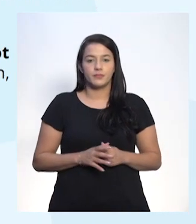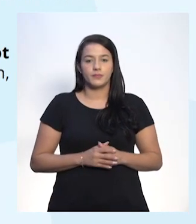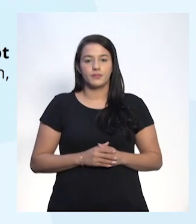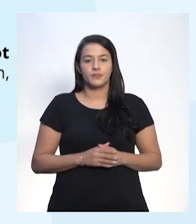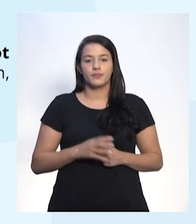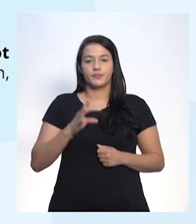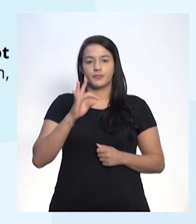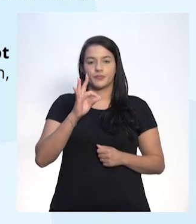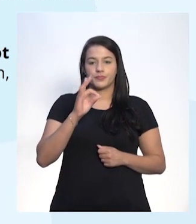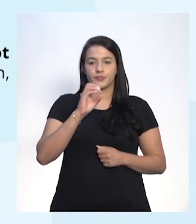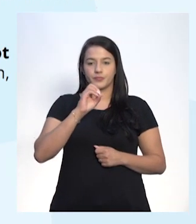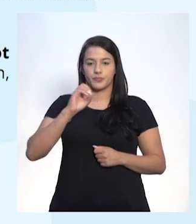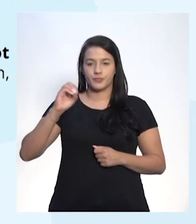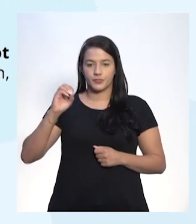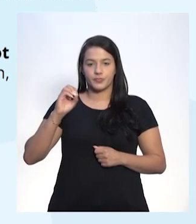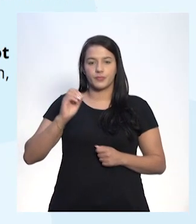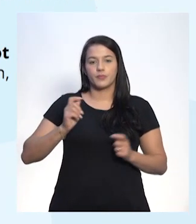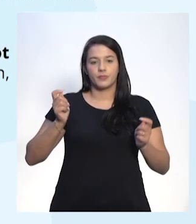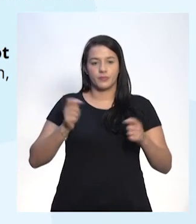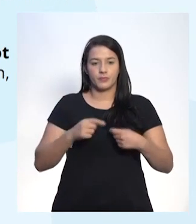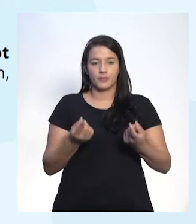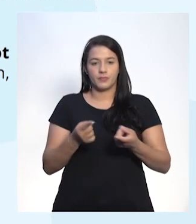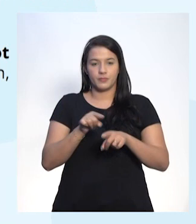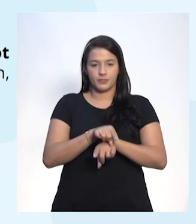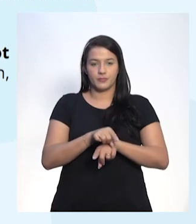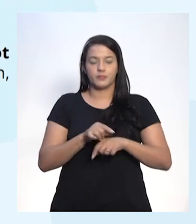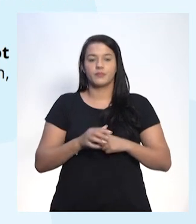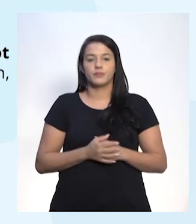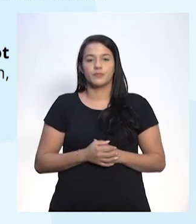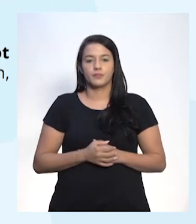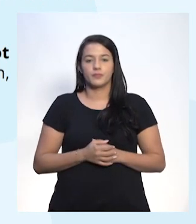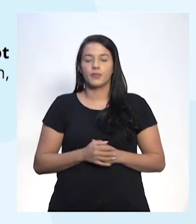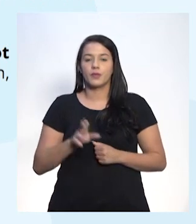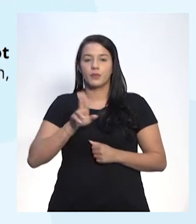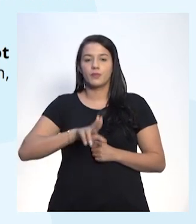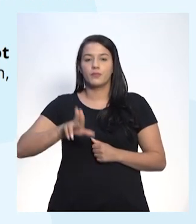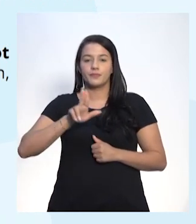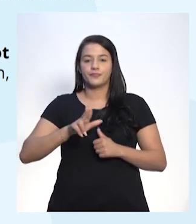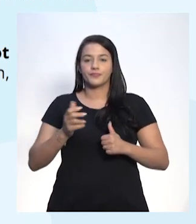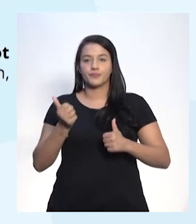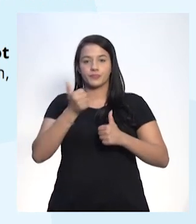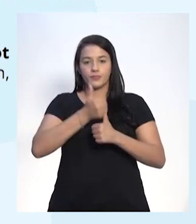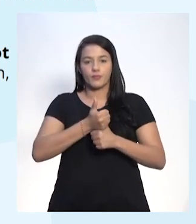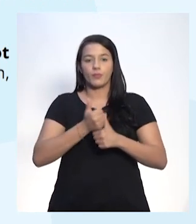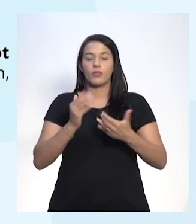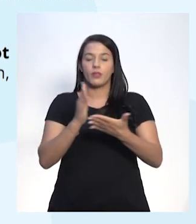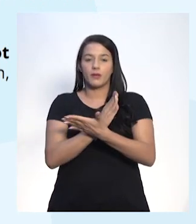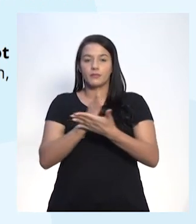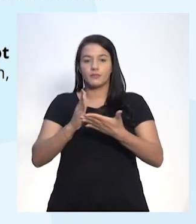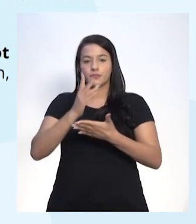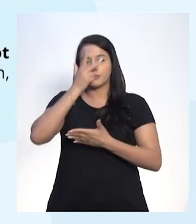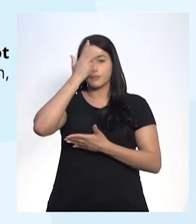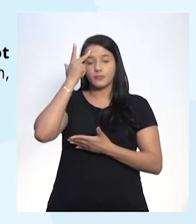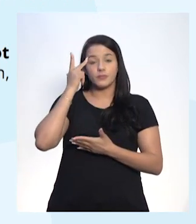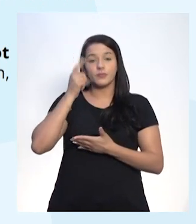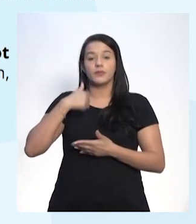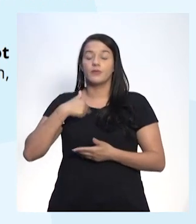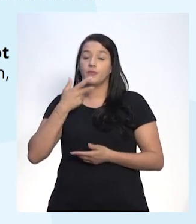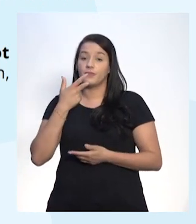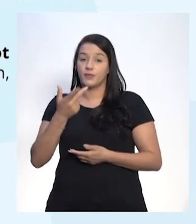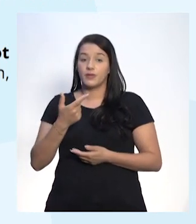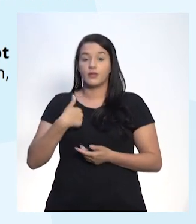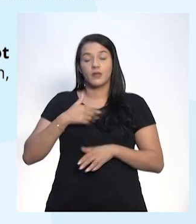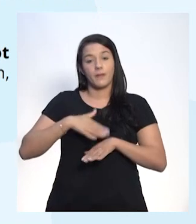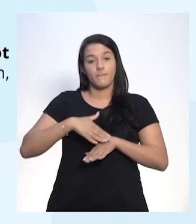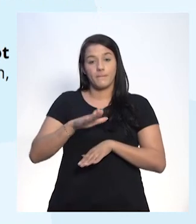falar solar energy has some limitations too. Algumas pessoas dizem que ele é mais formal. Não